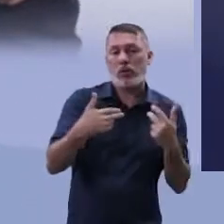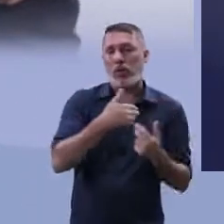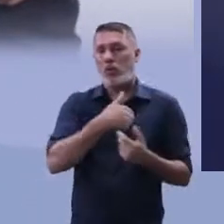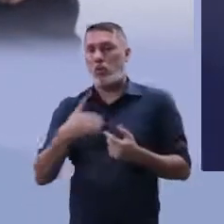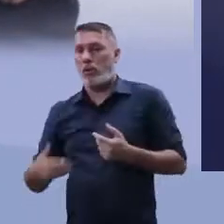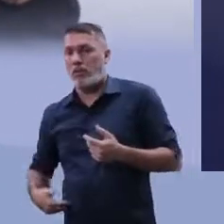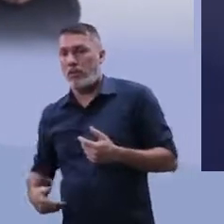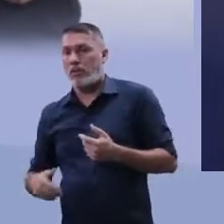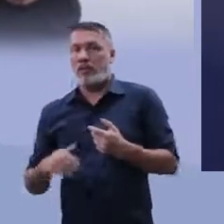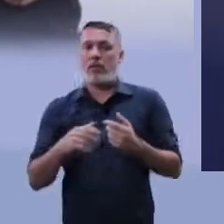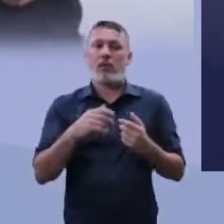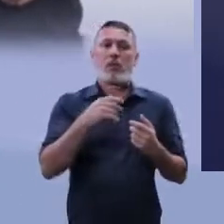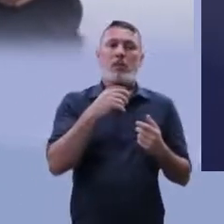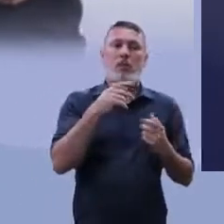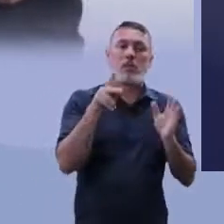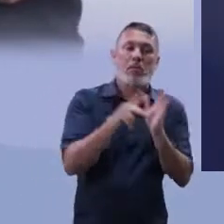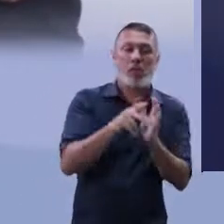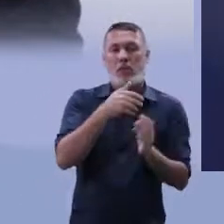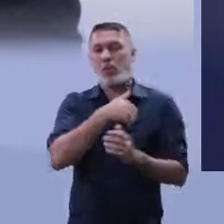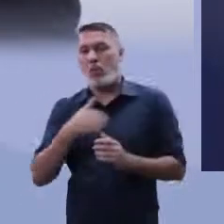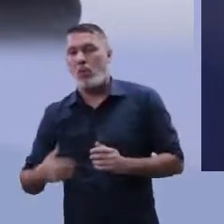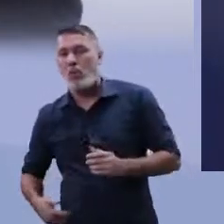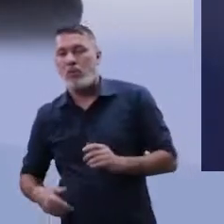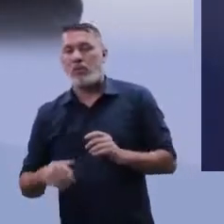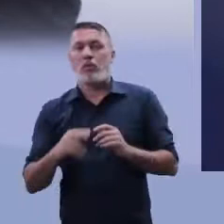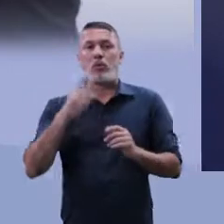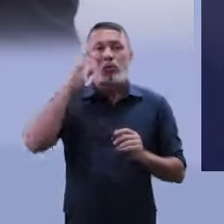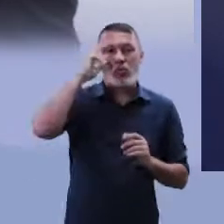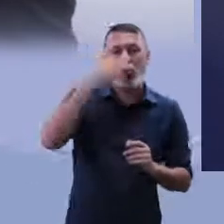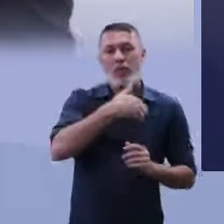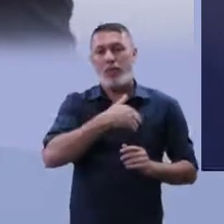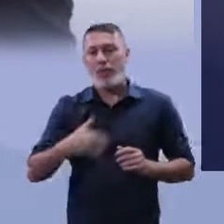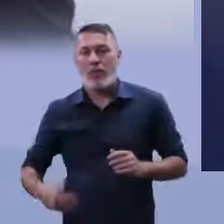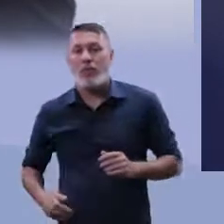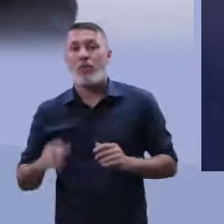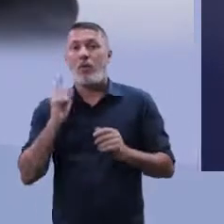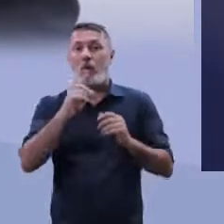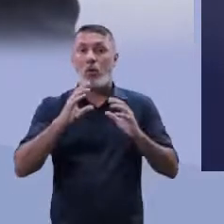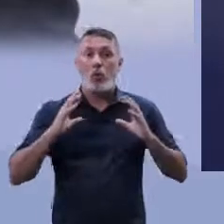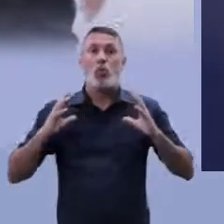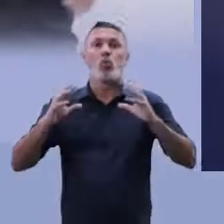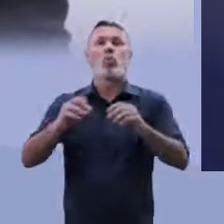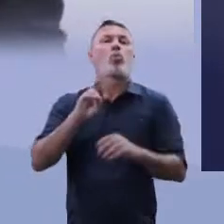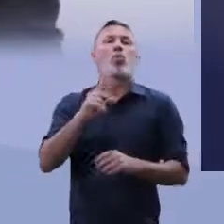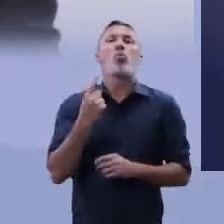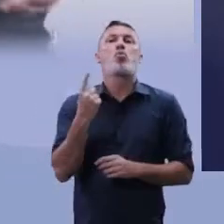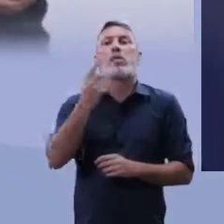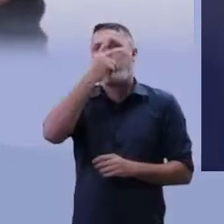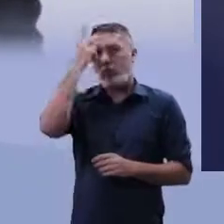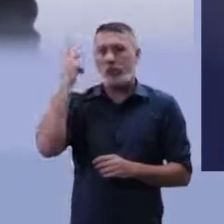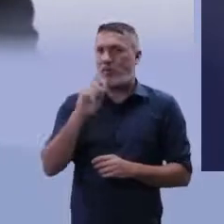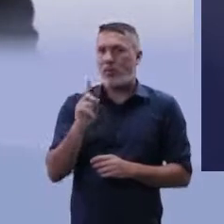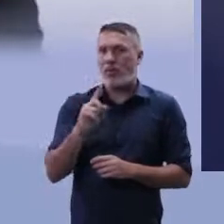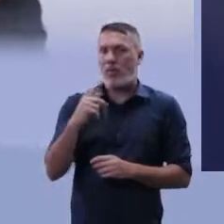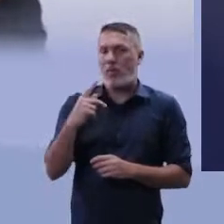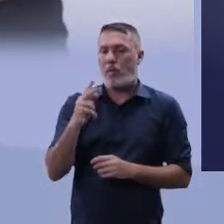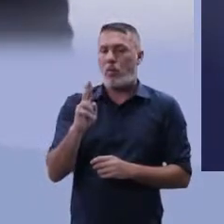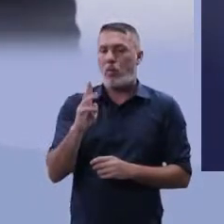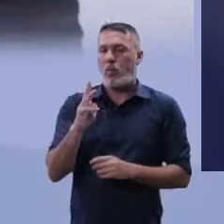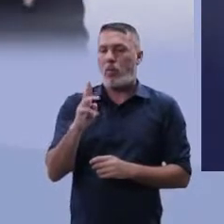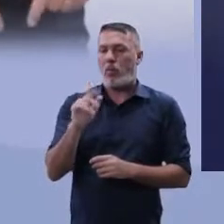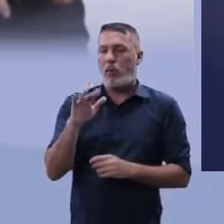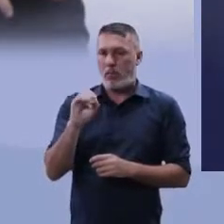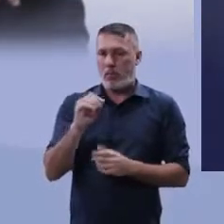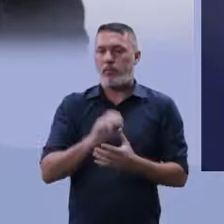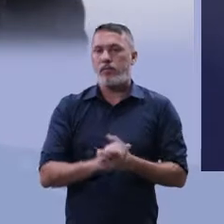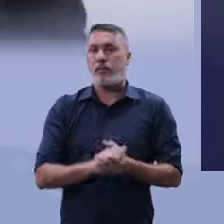do público, né? Res públicos, a coisa do público, a coisa que é de todo mundo, que não é de uma pessoa só. E